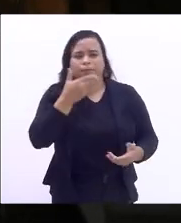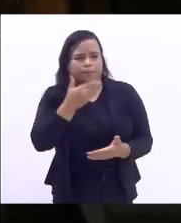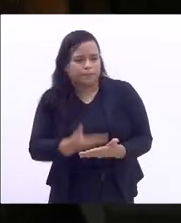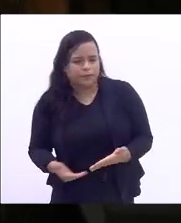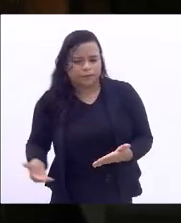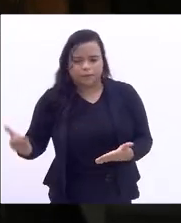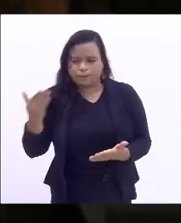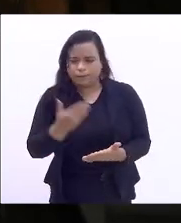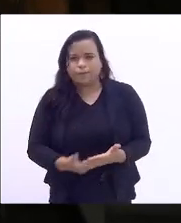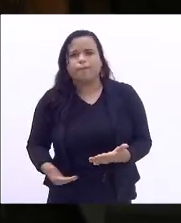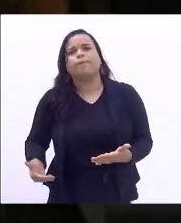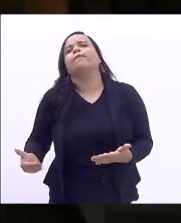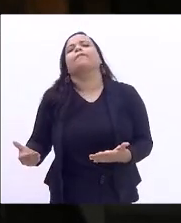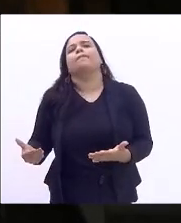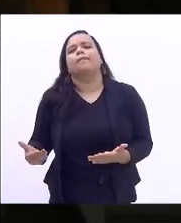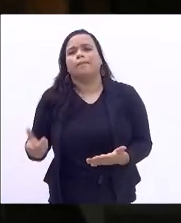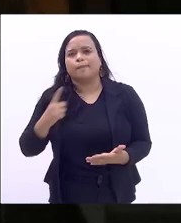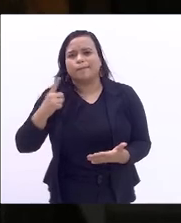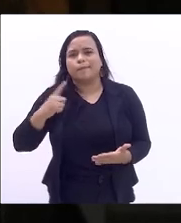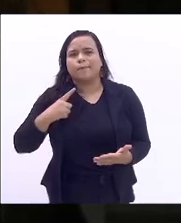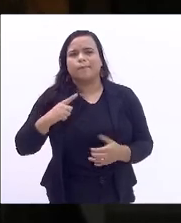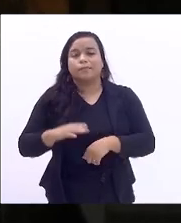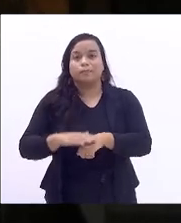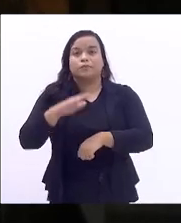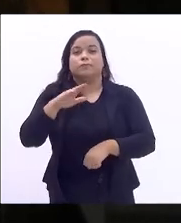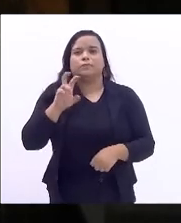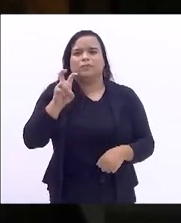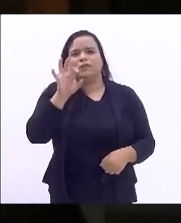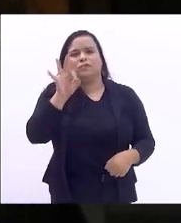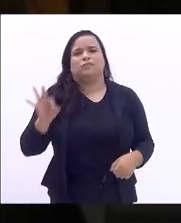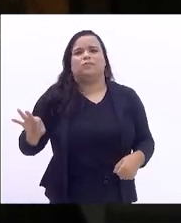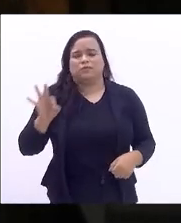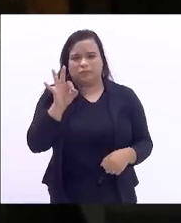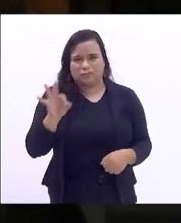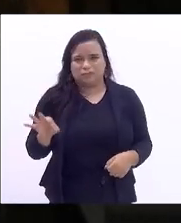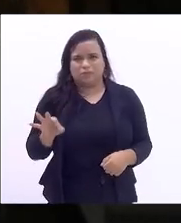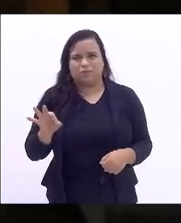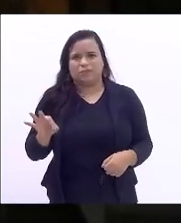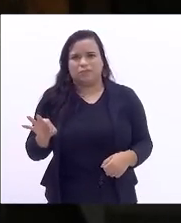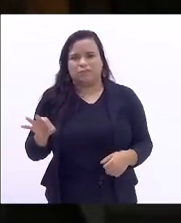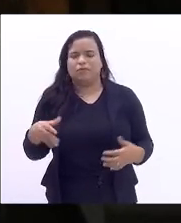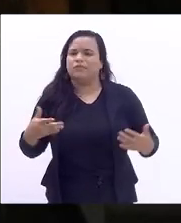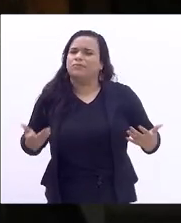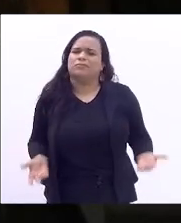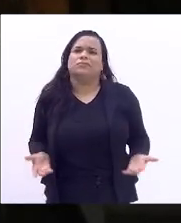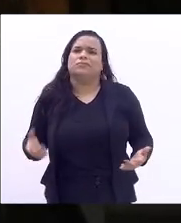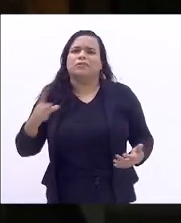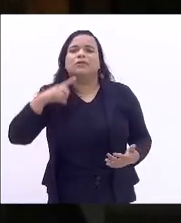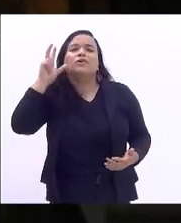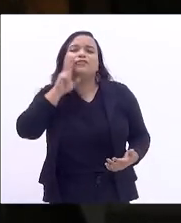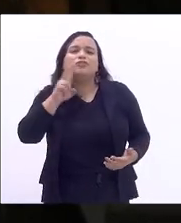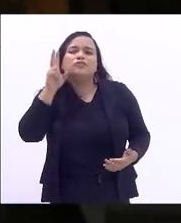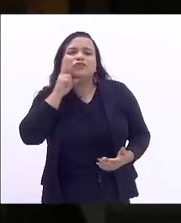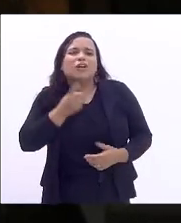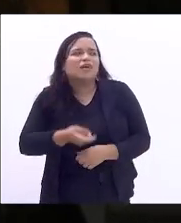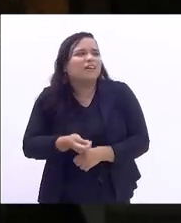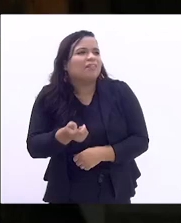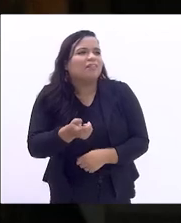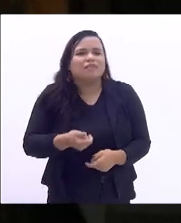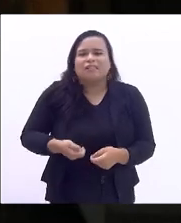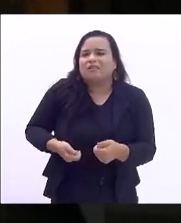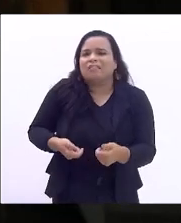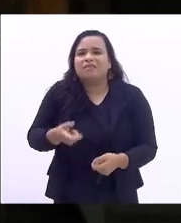pernas superaram cinco pontos percentuais aí a historinha de Boitatá